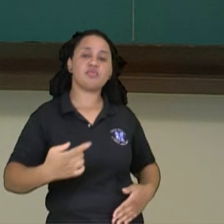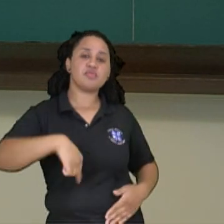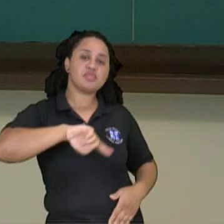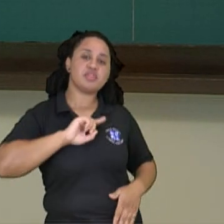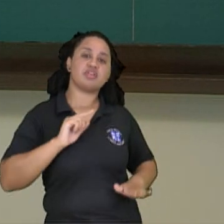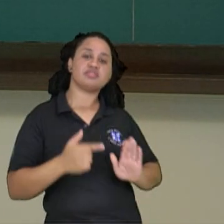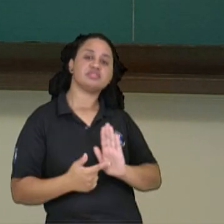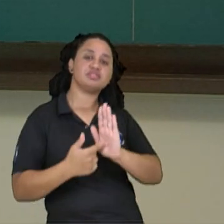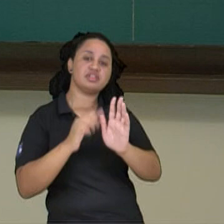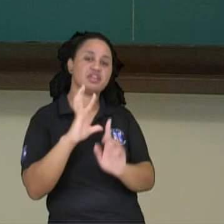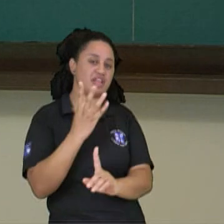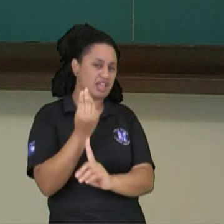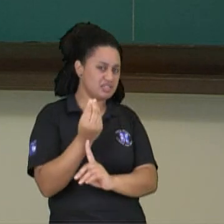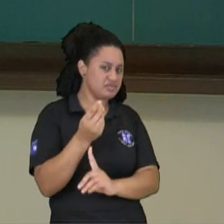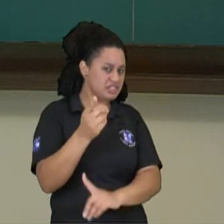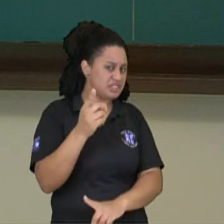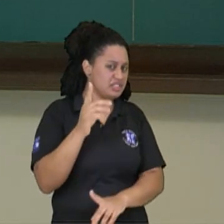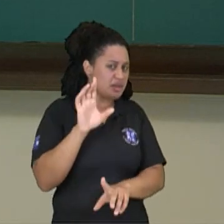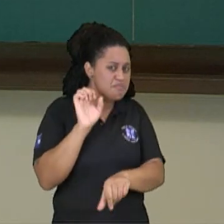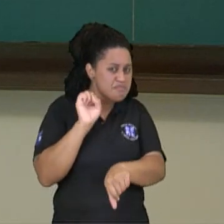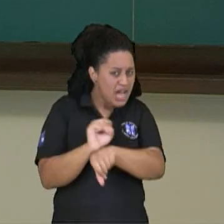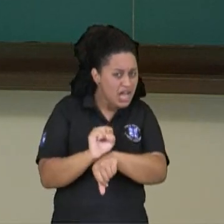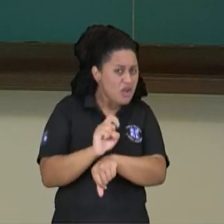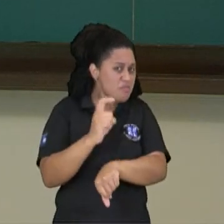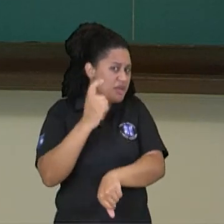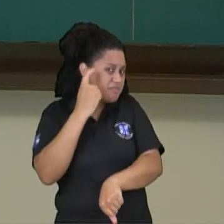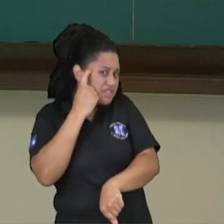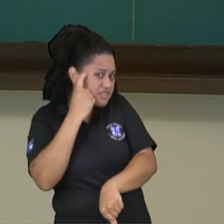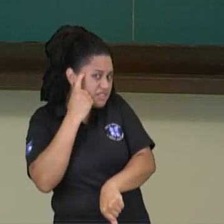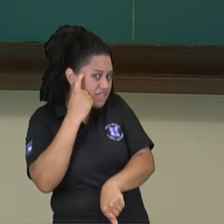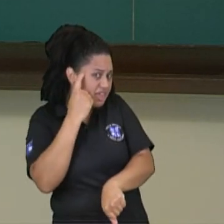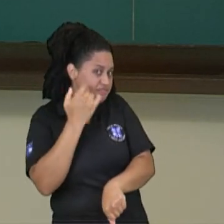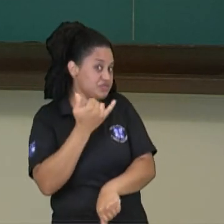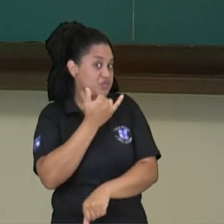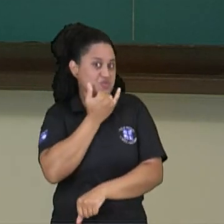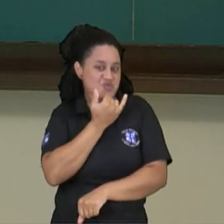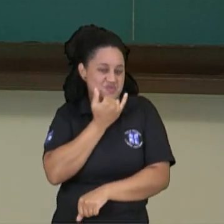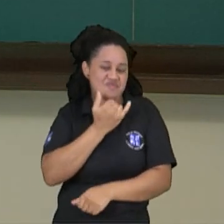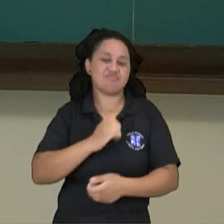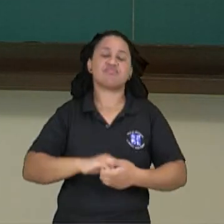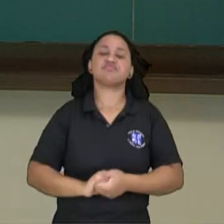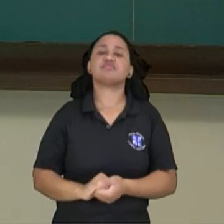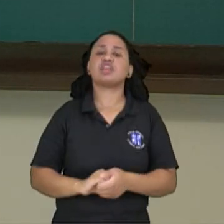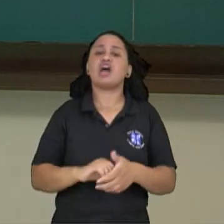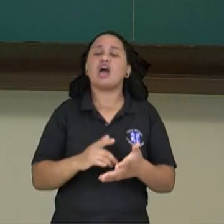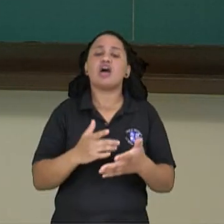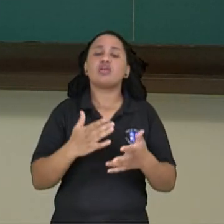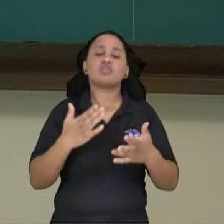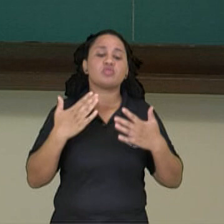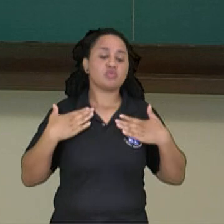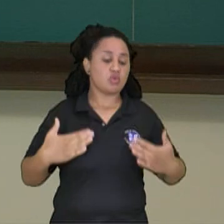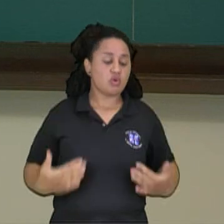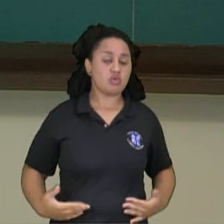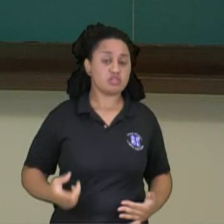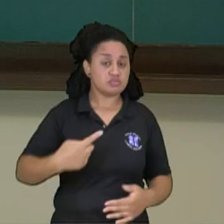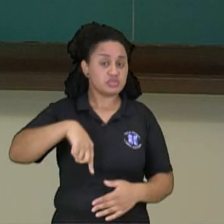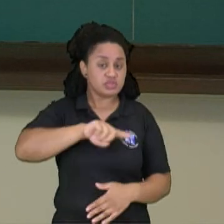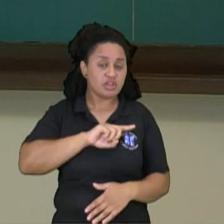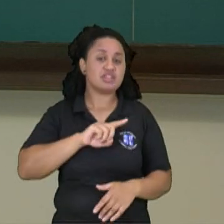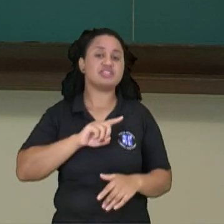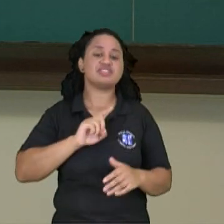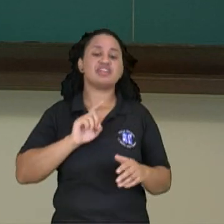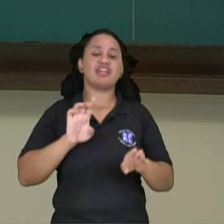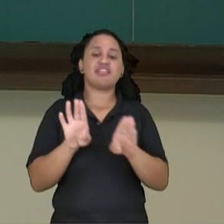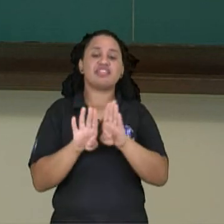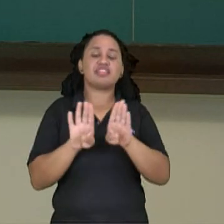artística? Você já parou para pensar, desculpa, que o nosso corpo ele participa de toda